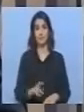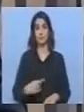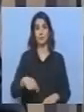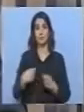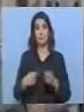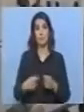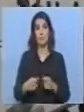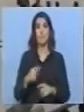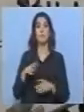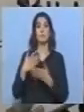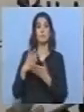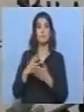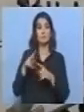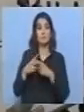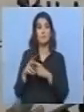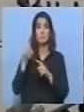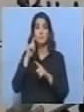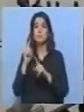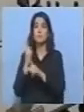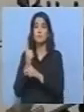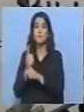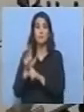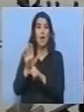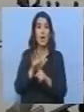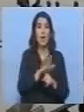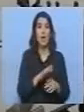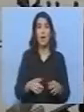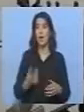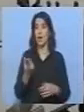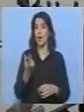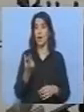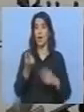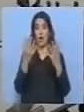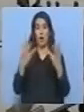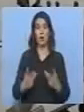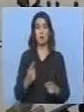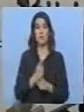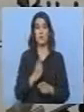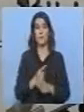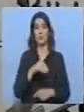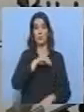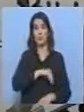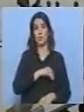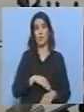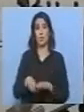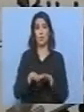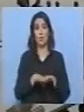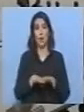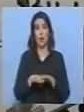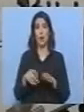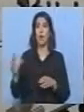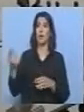para manter e preservar o nosso património está no mesmo orçamento que estão os nossos salários também. Portanto, nós não recebemos um cêntimo para esse tipo